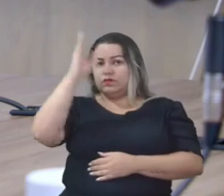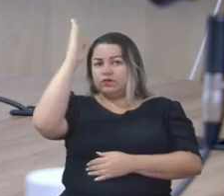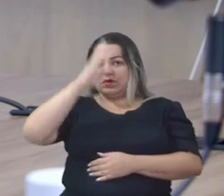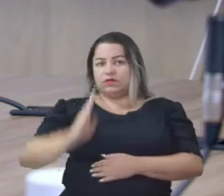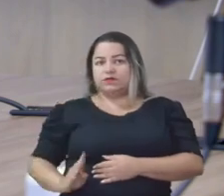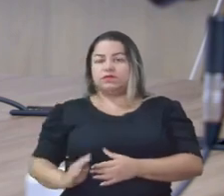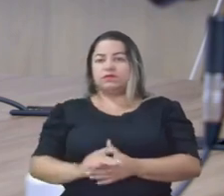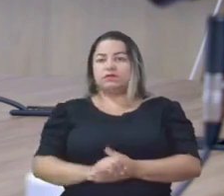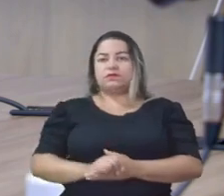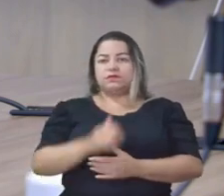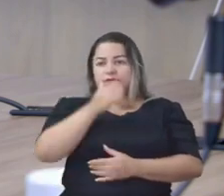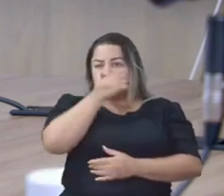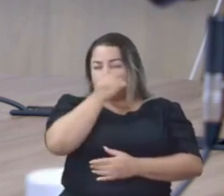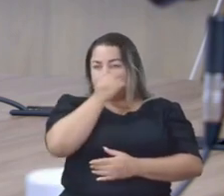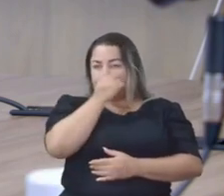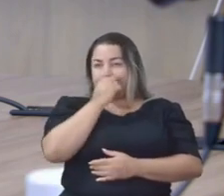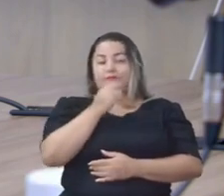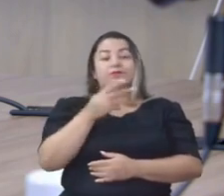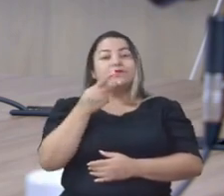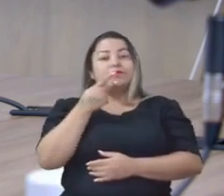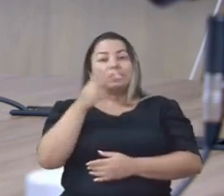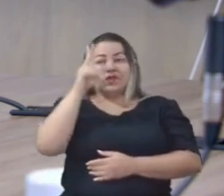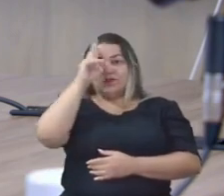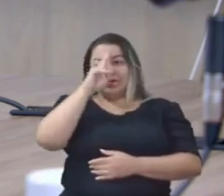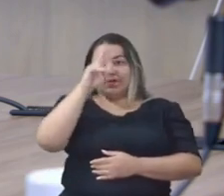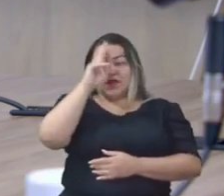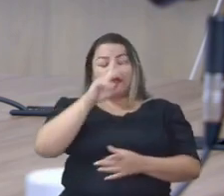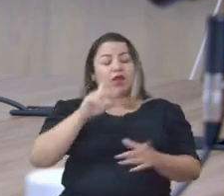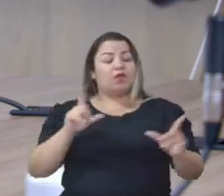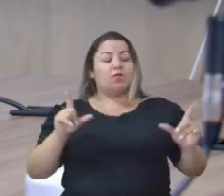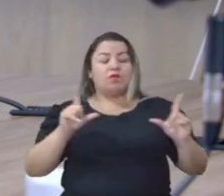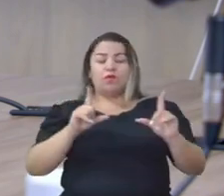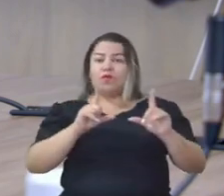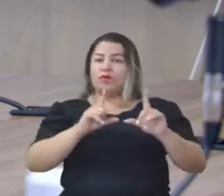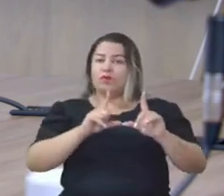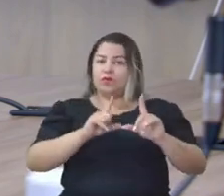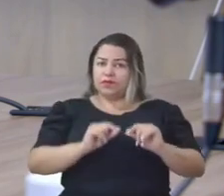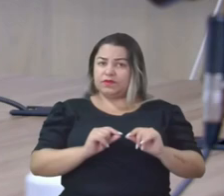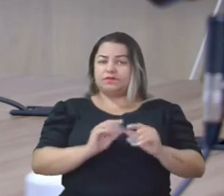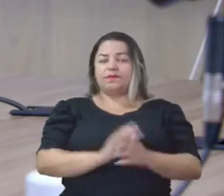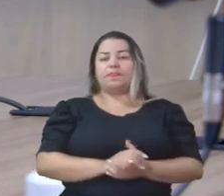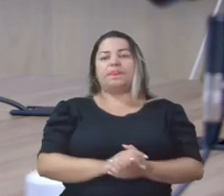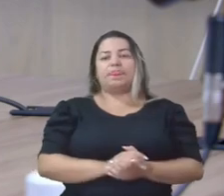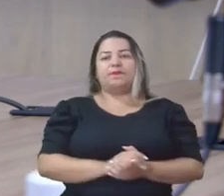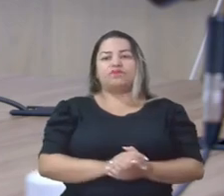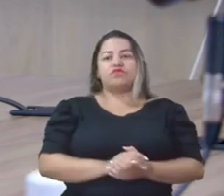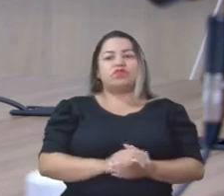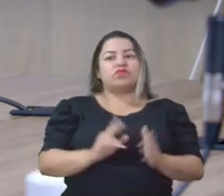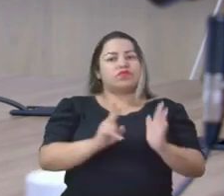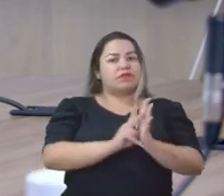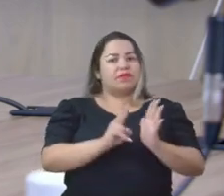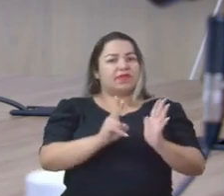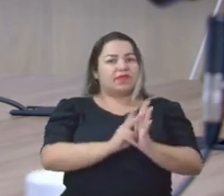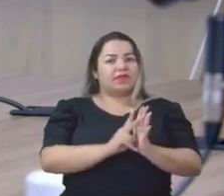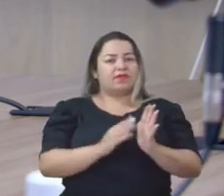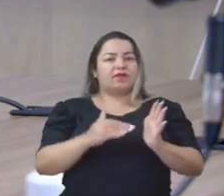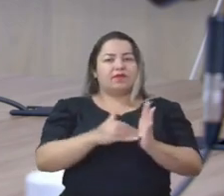E parece que, nossa, eu vou falar uma puta história, mas na verdade é um pouquinho menor, assim. Os povos indígenas,